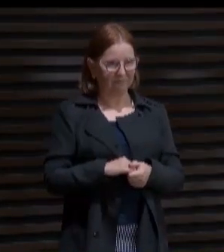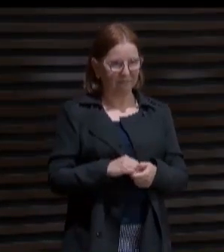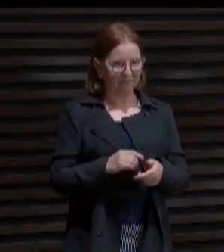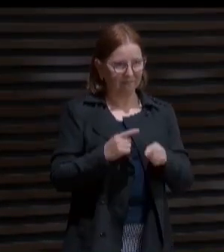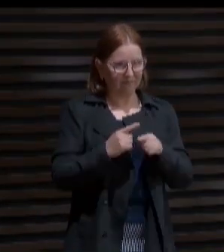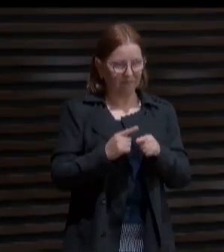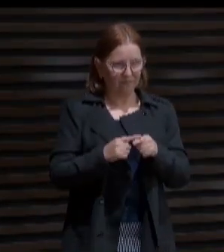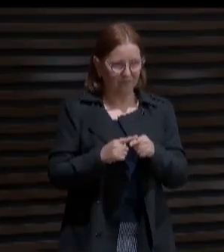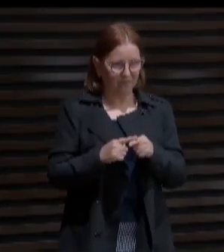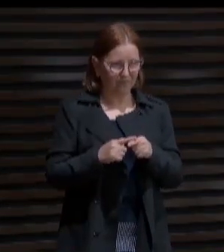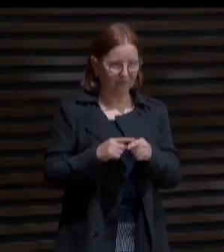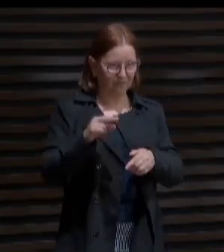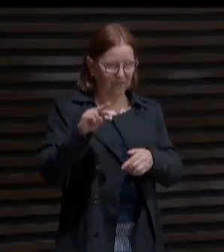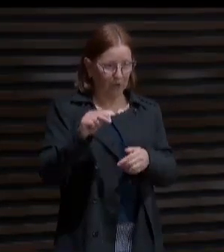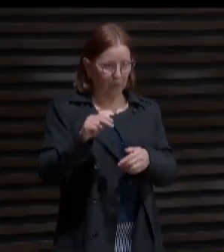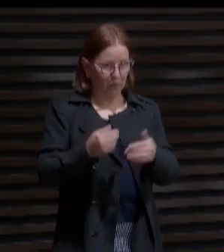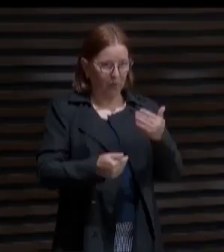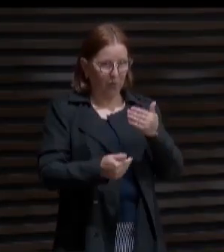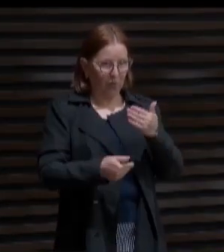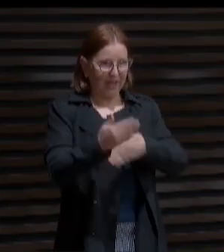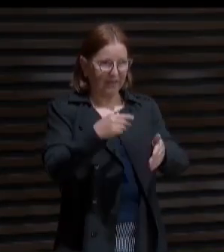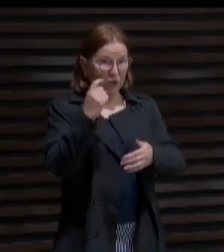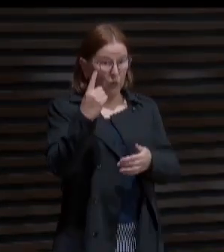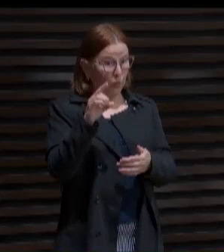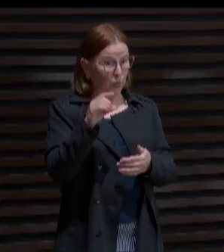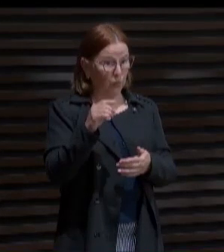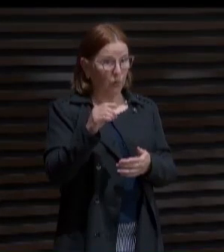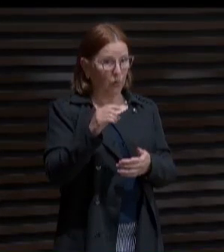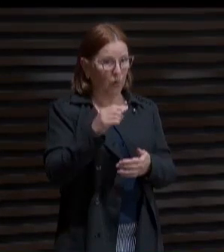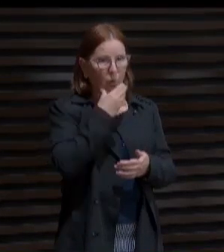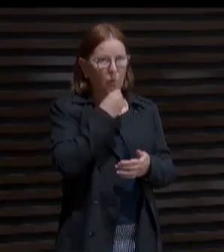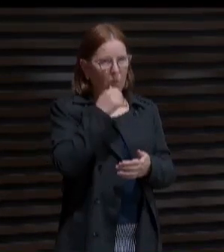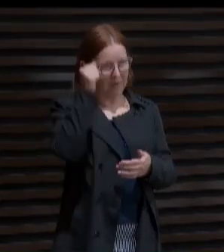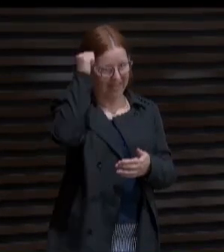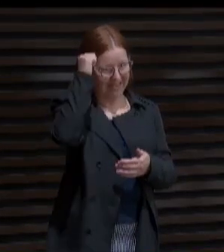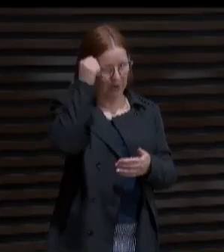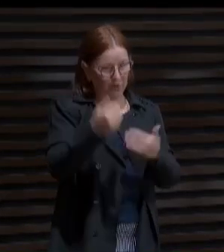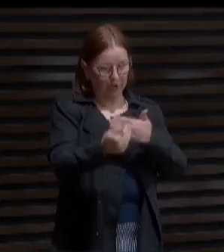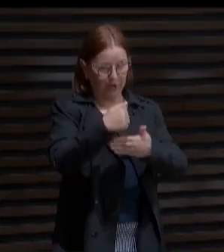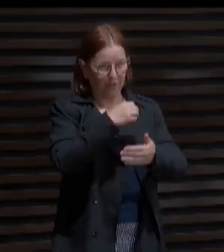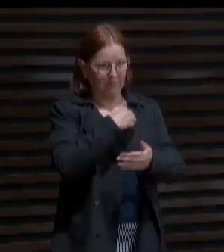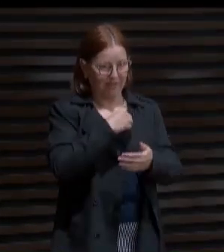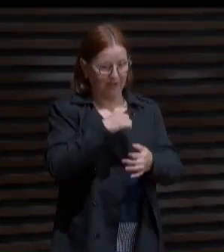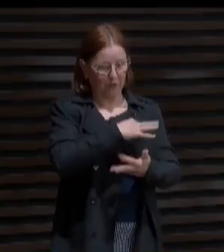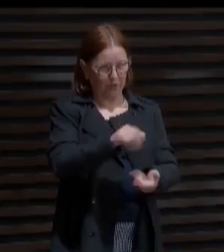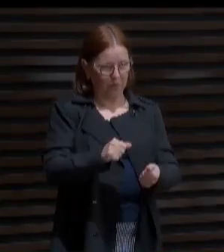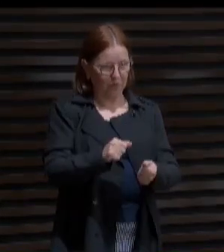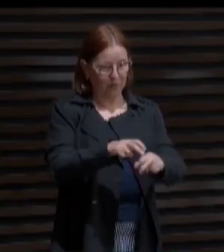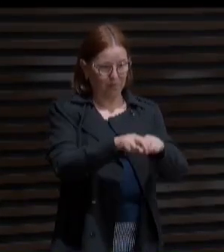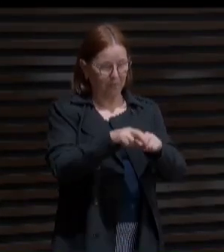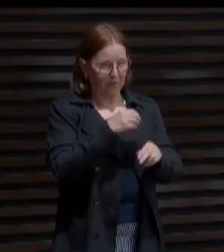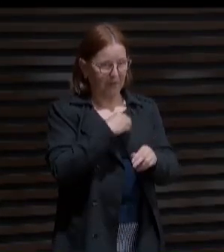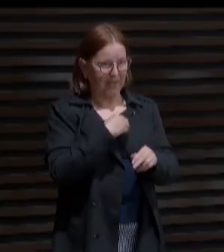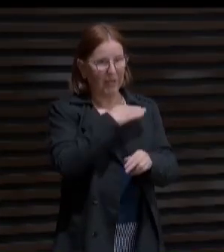Portanto, assim como por um só homem entrou o pecado no mundo, e pelo pecado a morte, assim